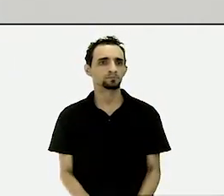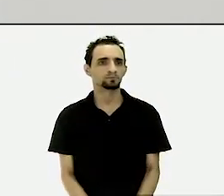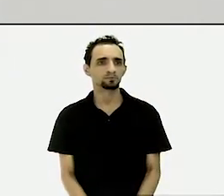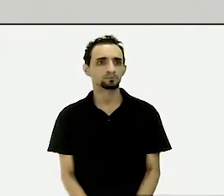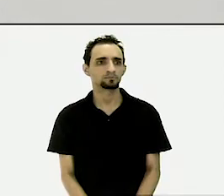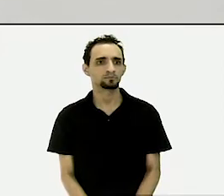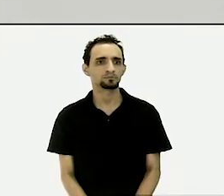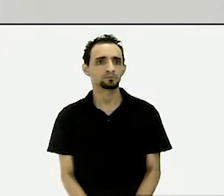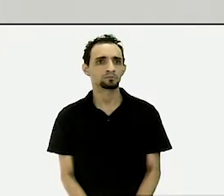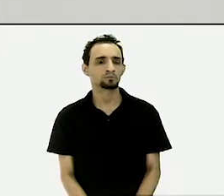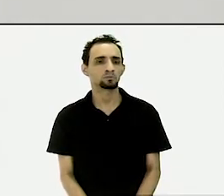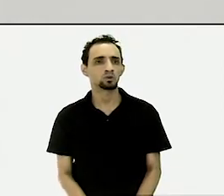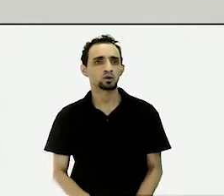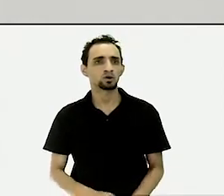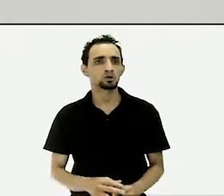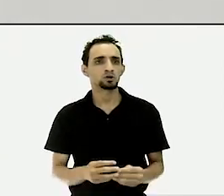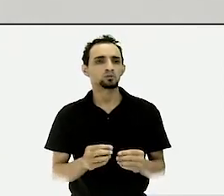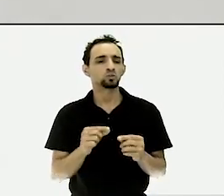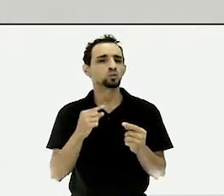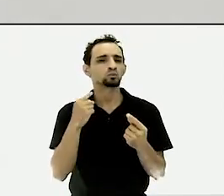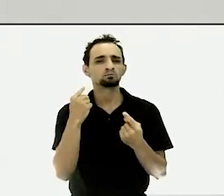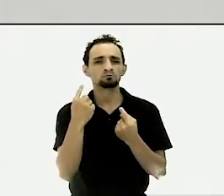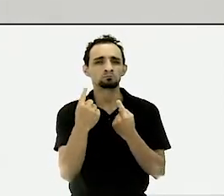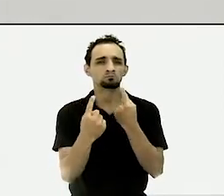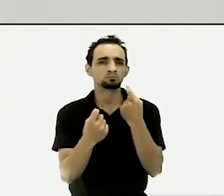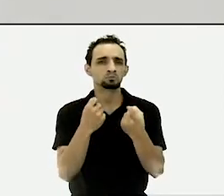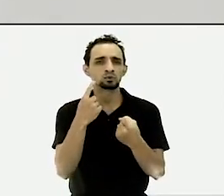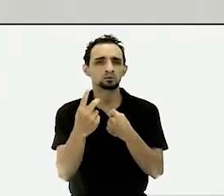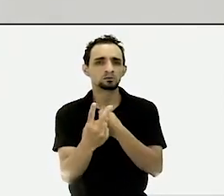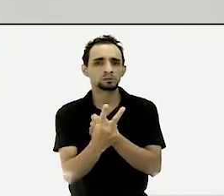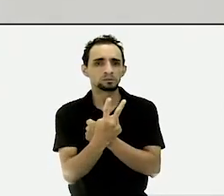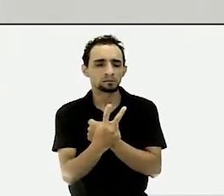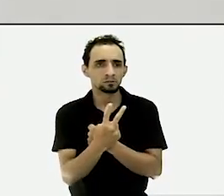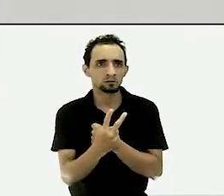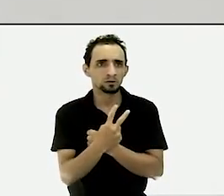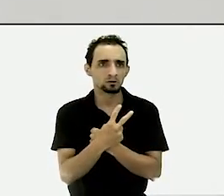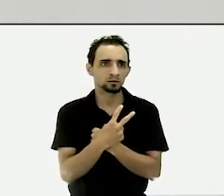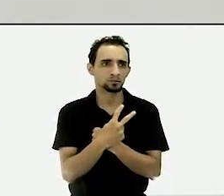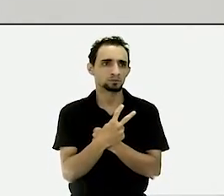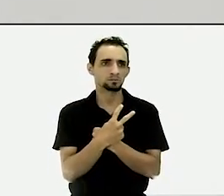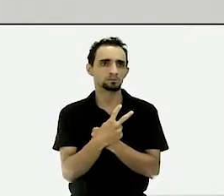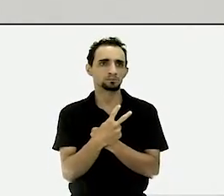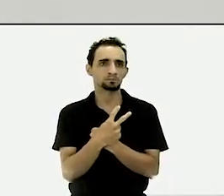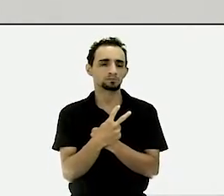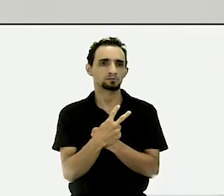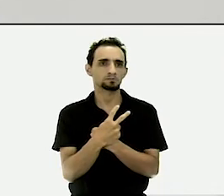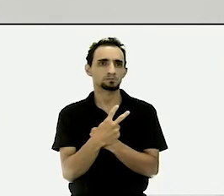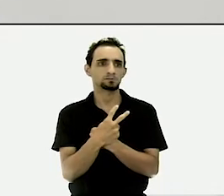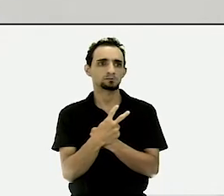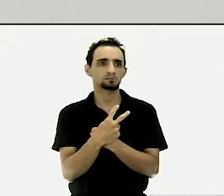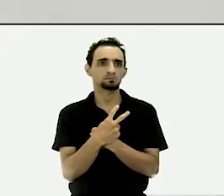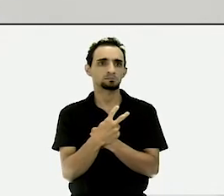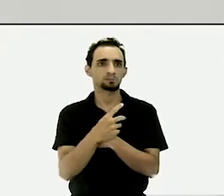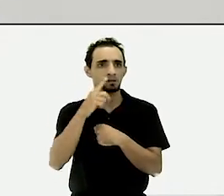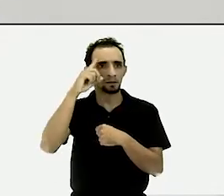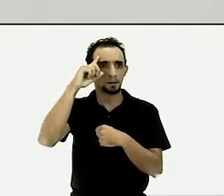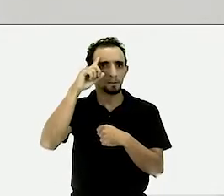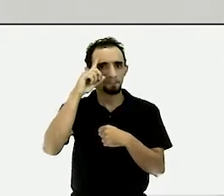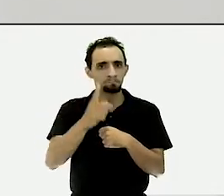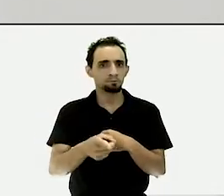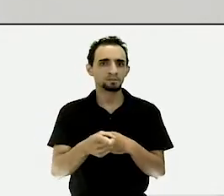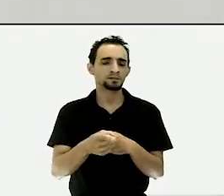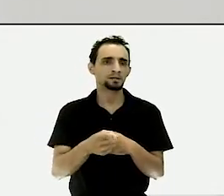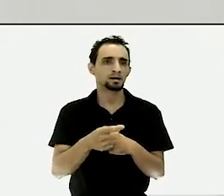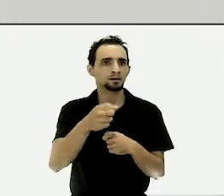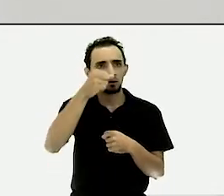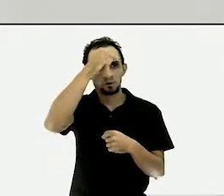todas as dificuldades, a gente sabe que já falei para os profissionais fazer o melhor, mas agora com esse novo aparelho, com certeza vai